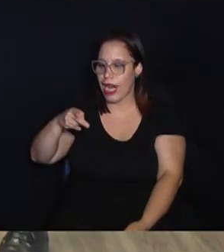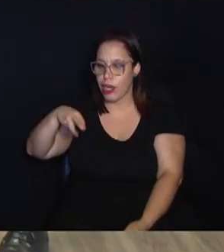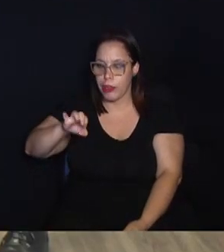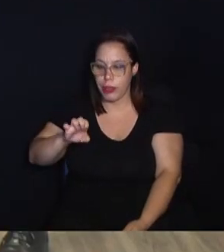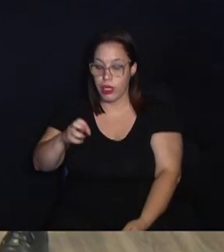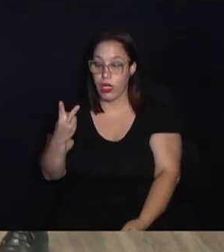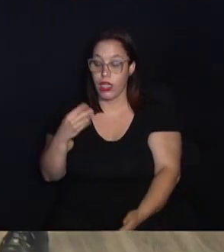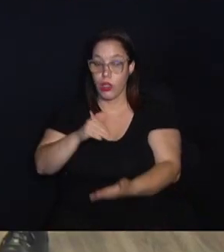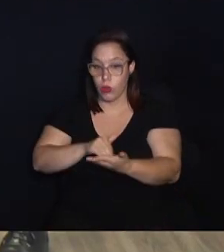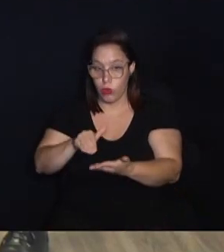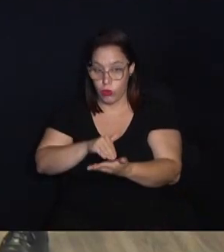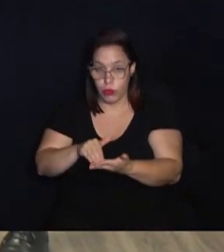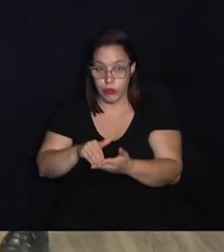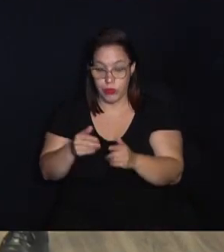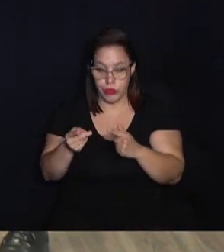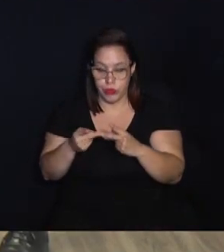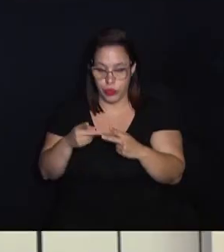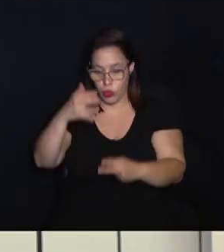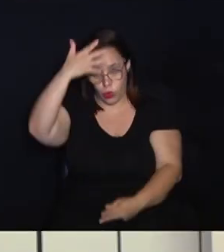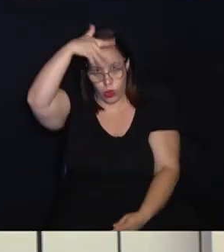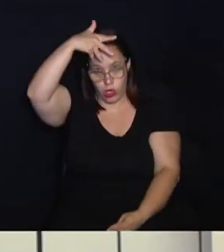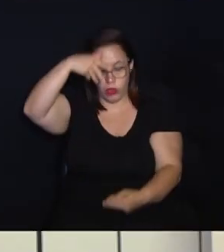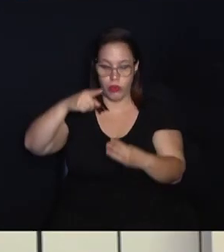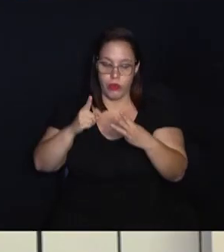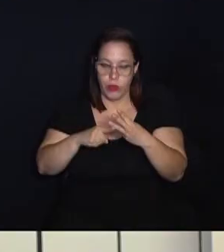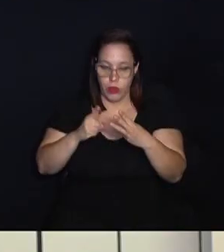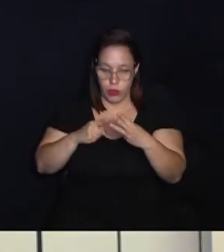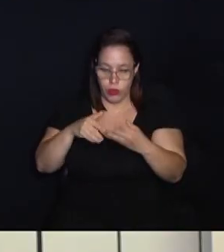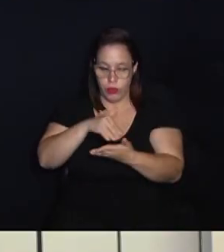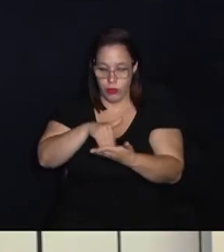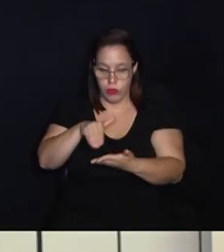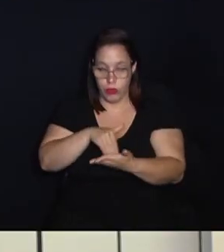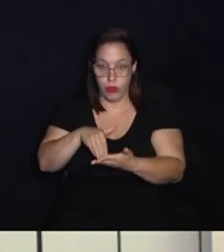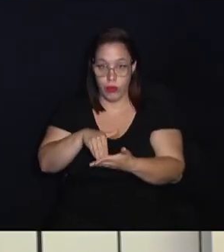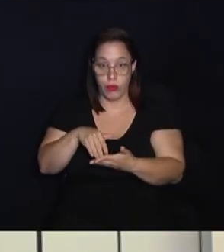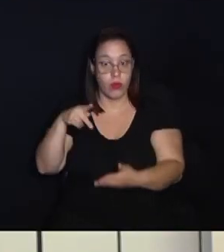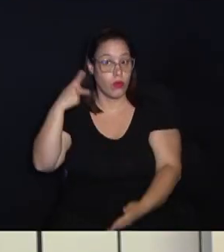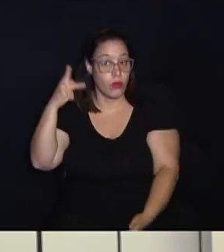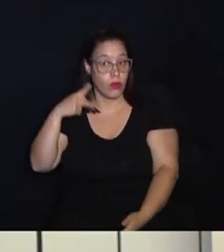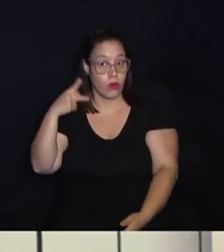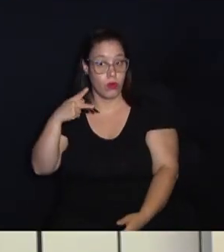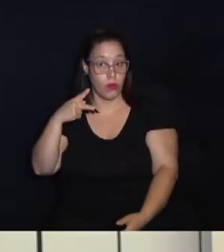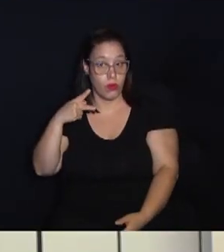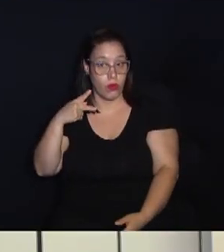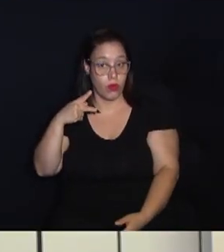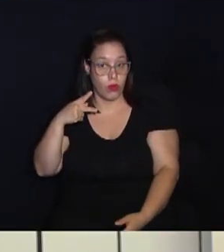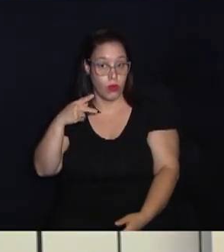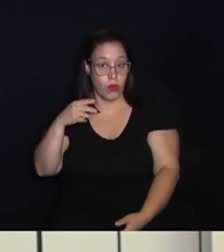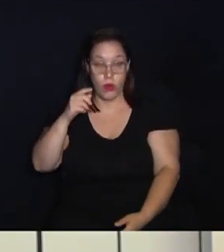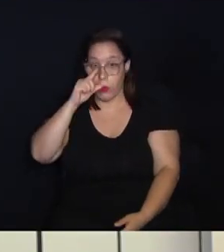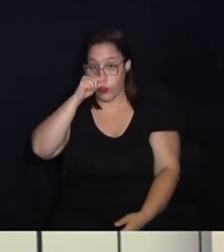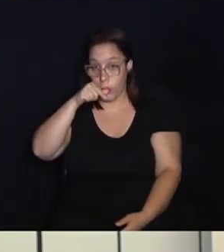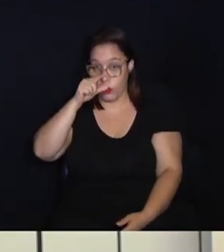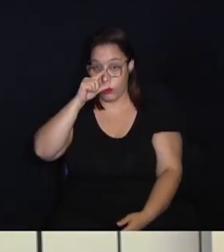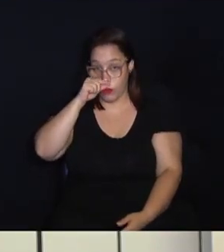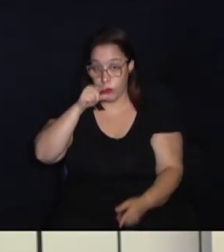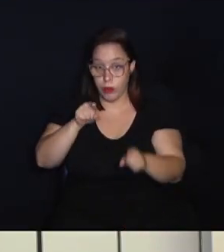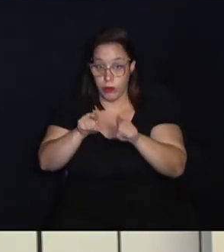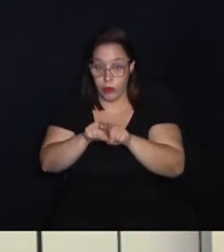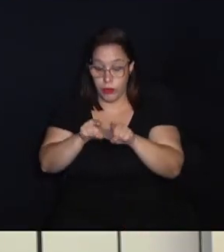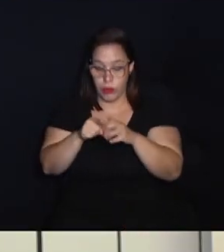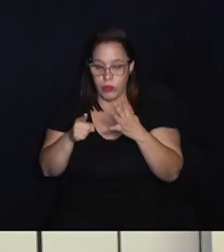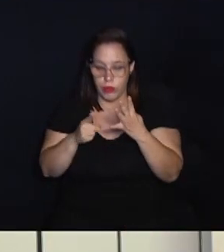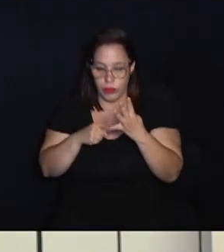segunda secretaria com o Rodrigo da Farmadic, terceira secretaria os parlamentares elegeram Arnaldo Salvetti e para a